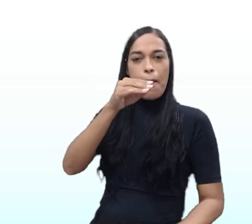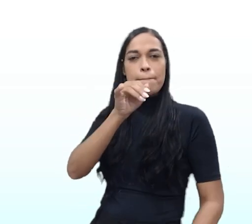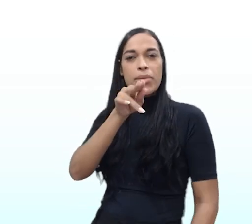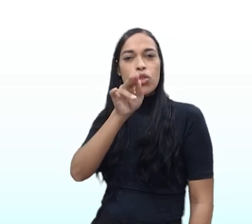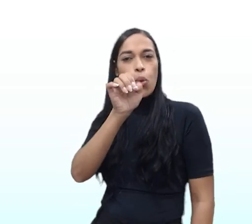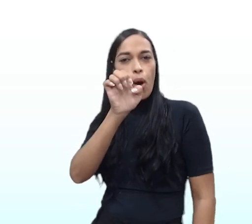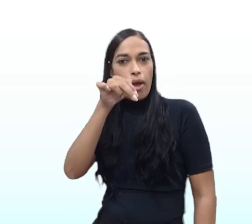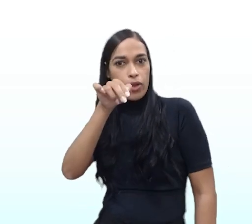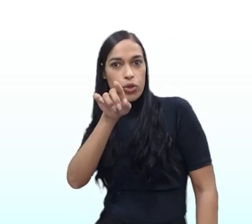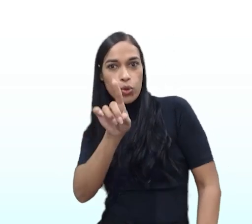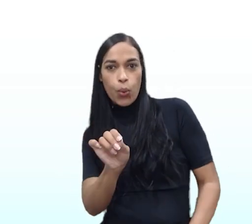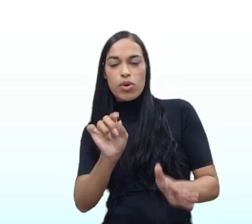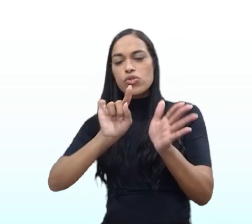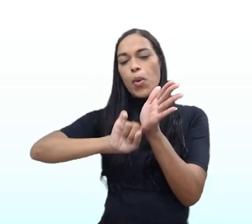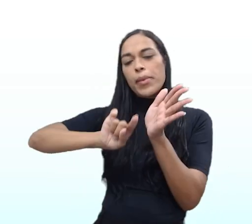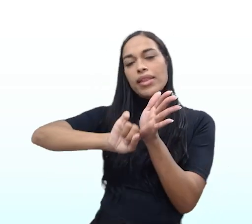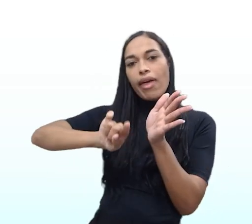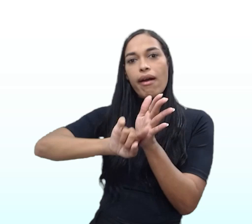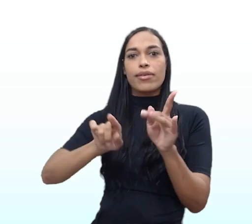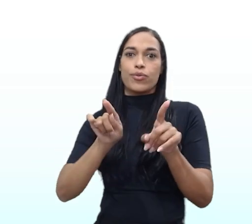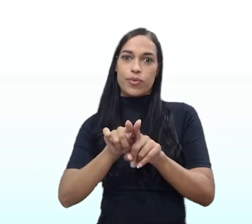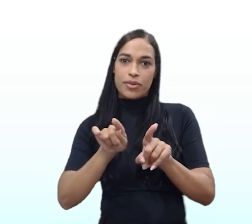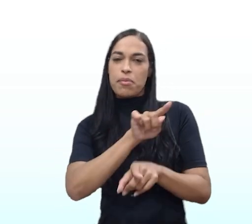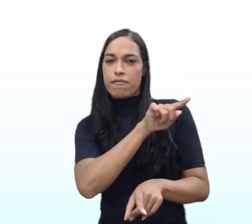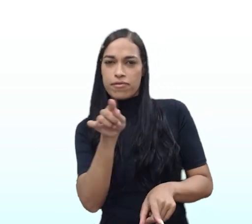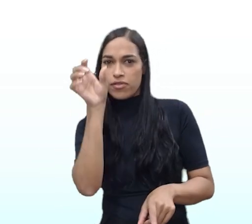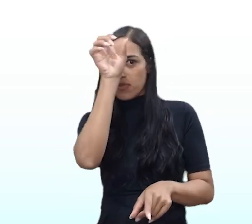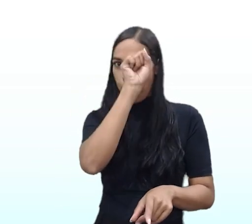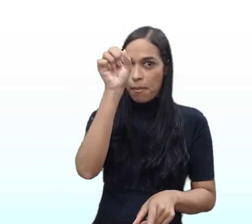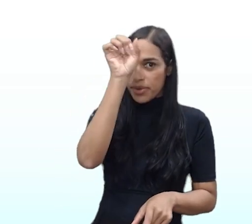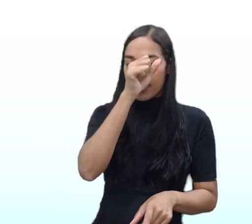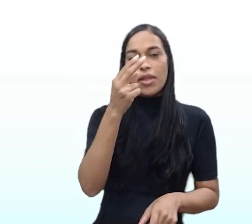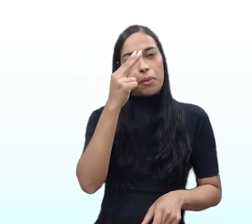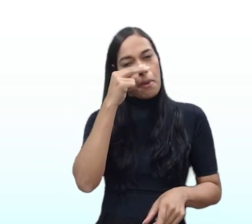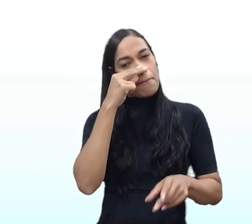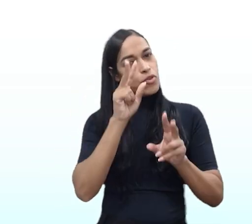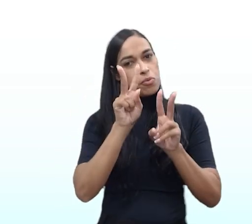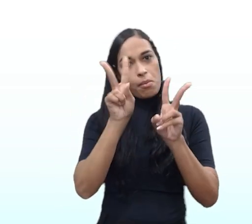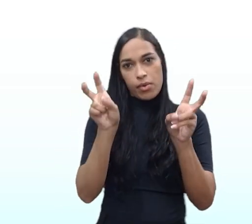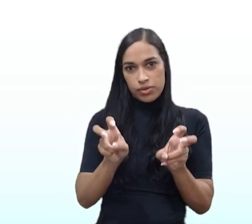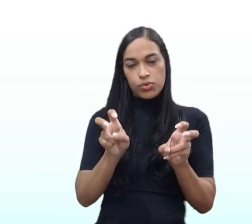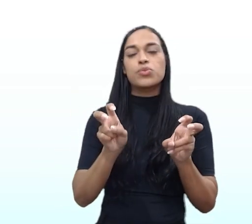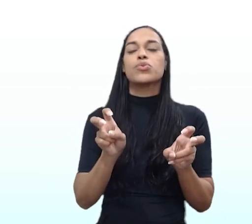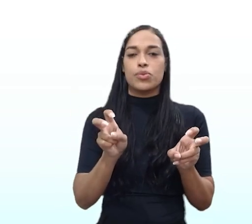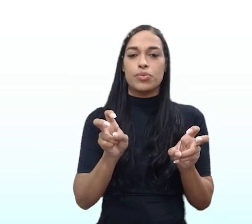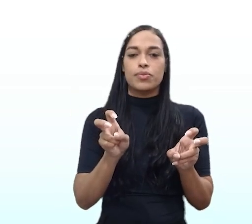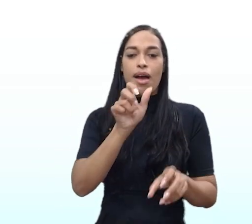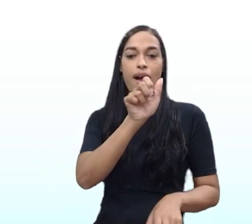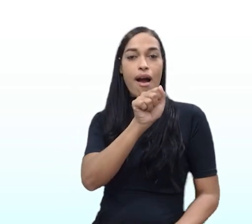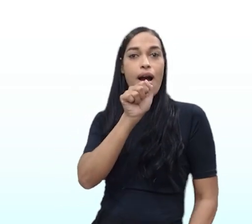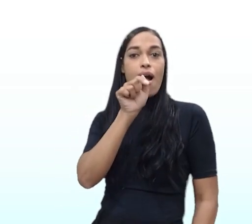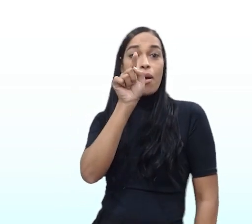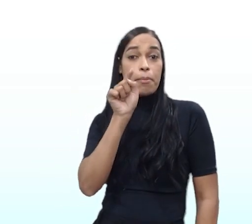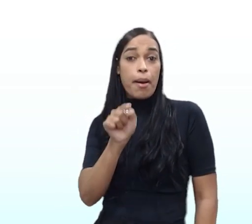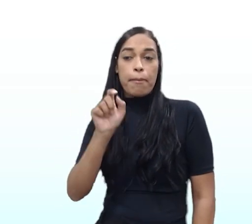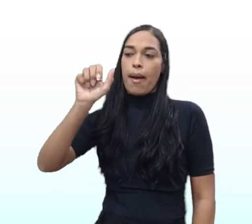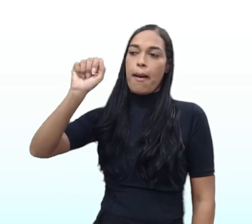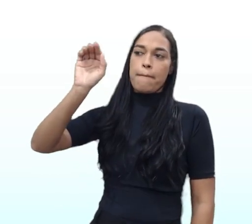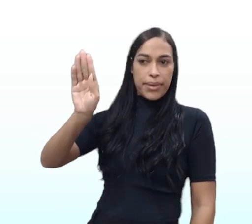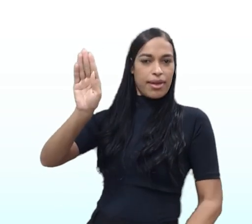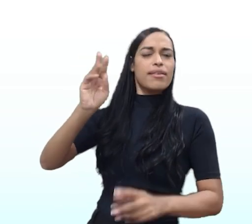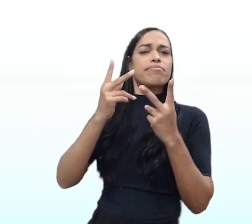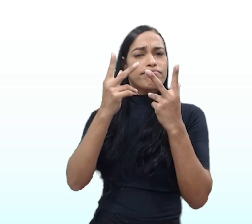dessas nomenclaturas, porque você vai estar aprendendo mais verbetes sobre a mesma coisa. E A, dois pontinhos B também pode